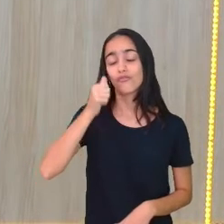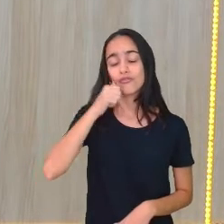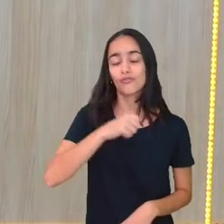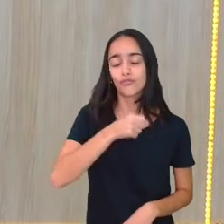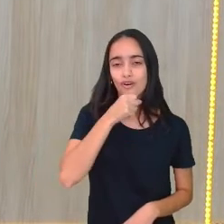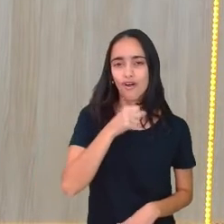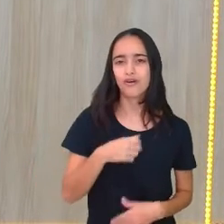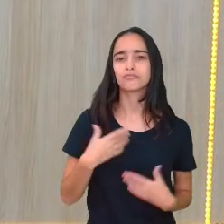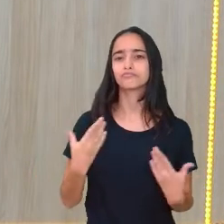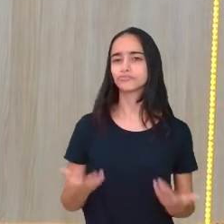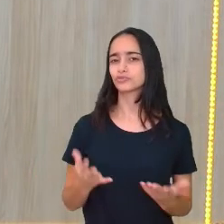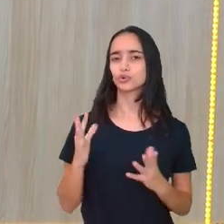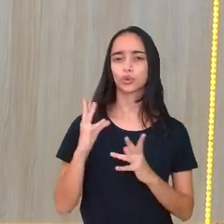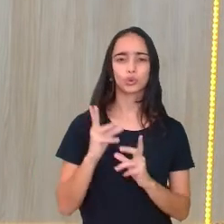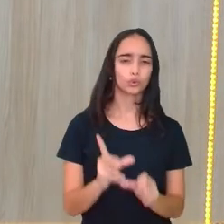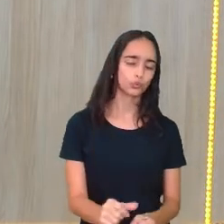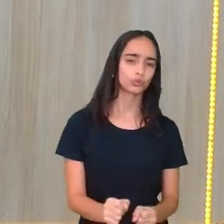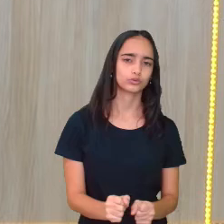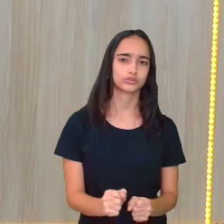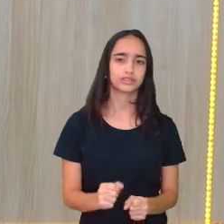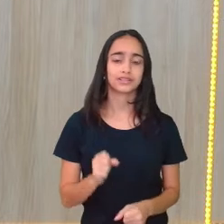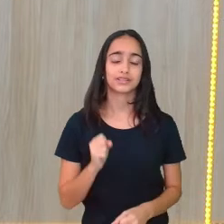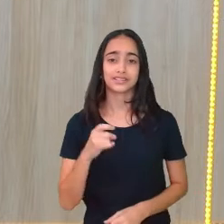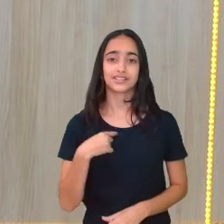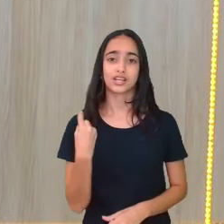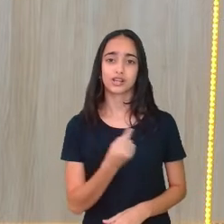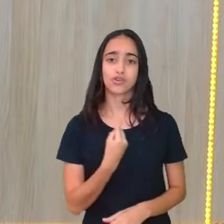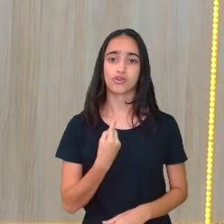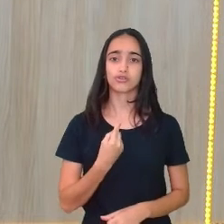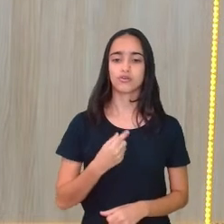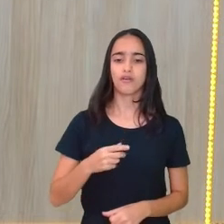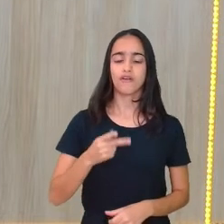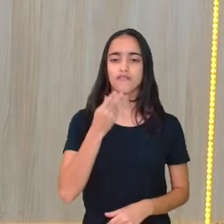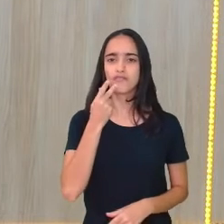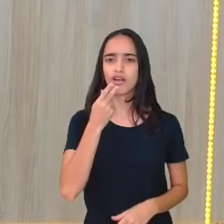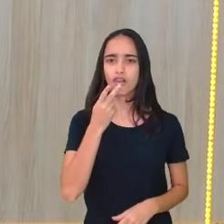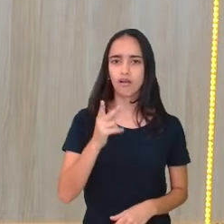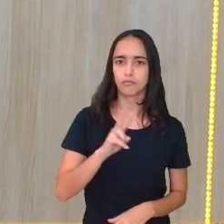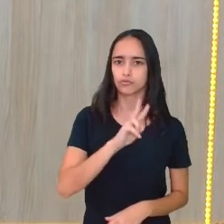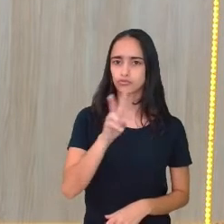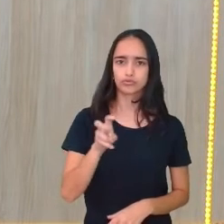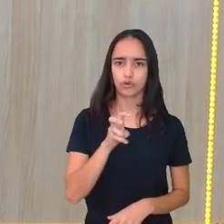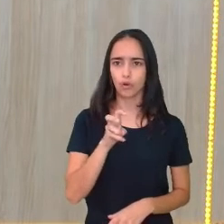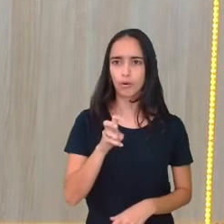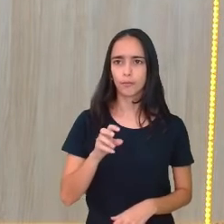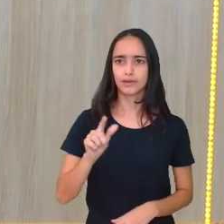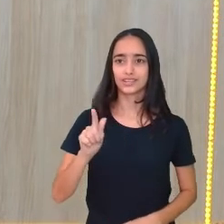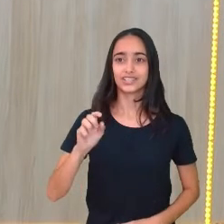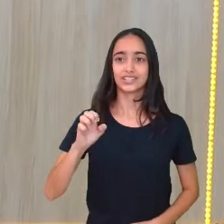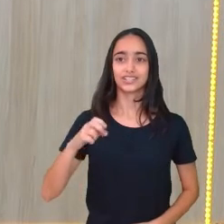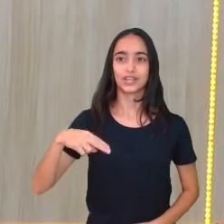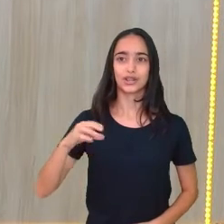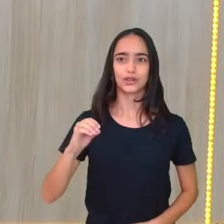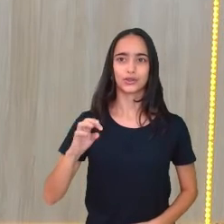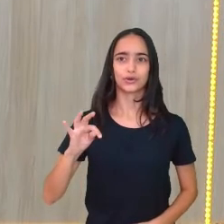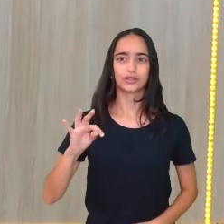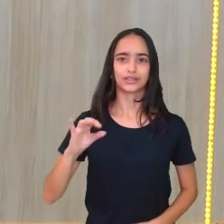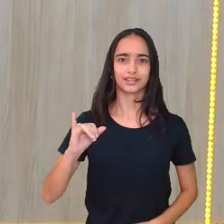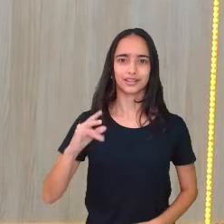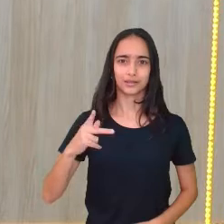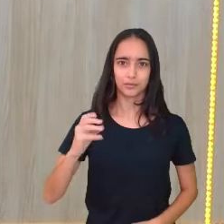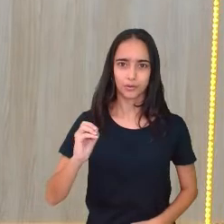de genótipo, a gente fala dessas heranças aí da nossa família. Estou falando de dinheiro não, viu?